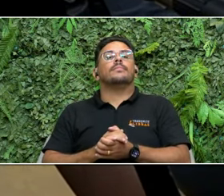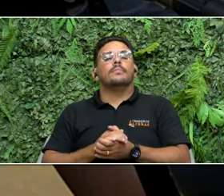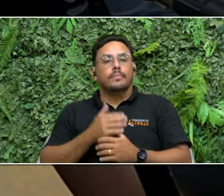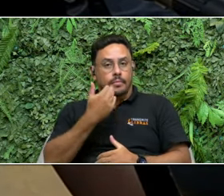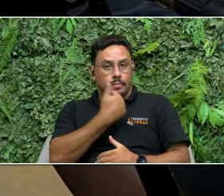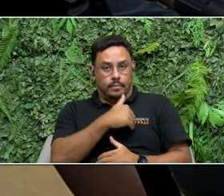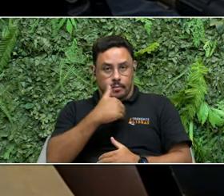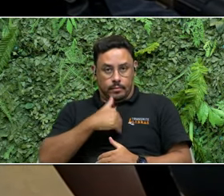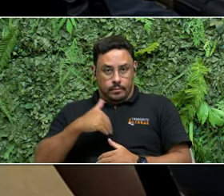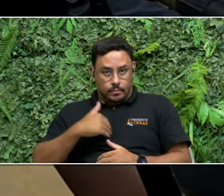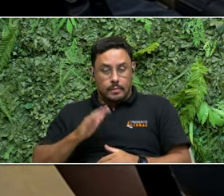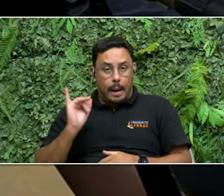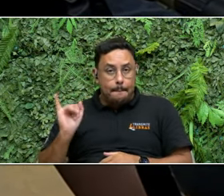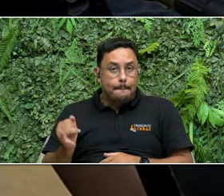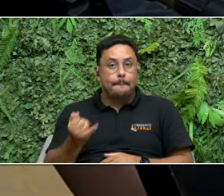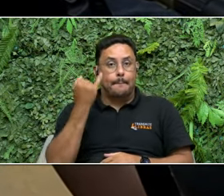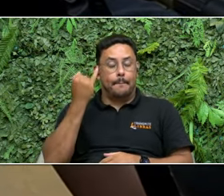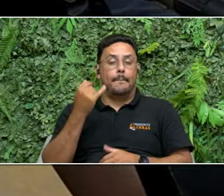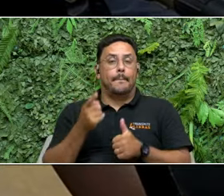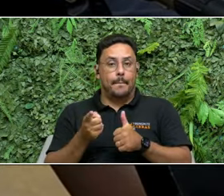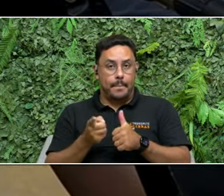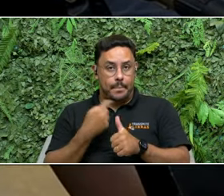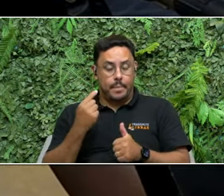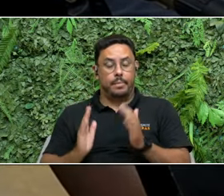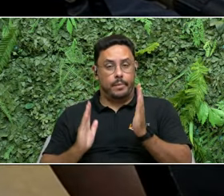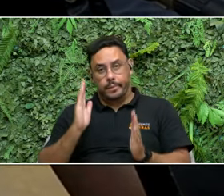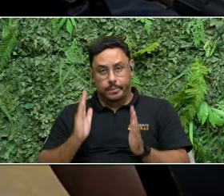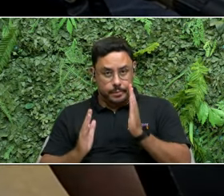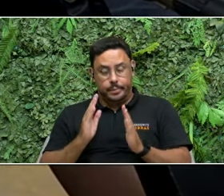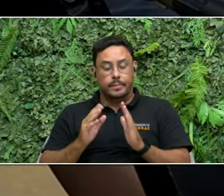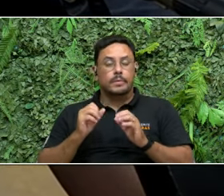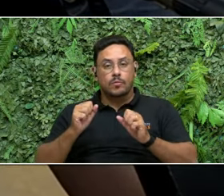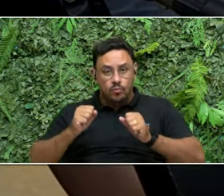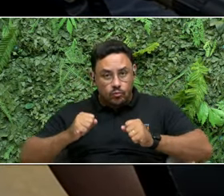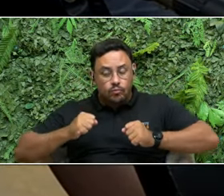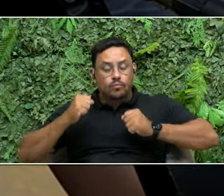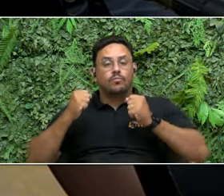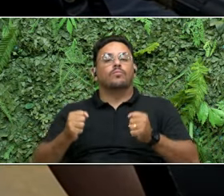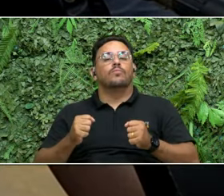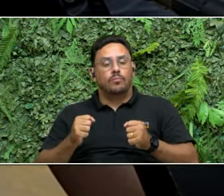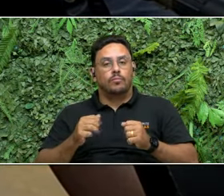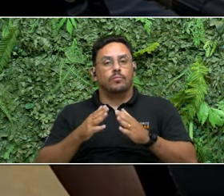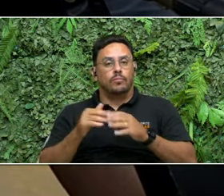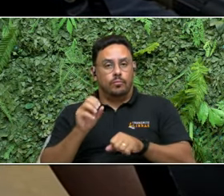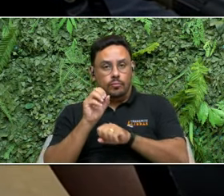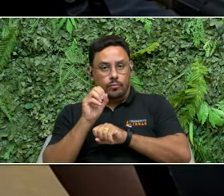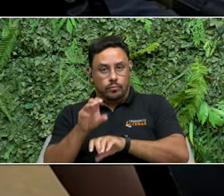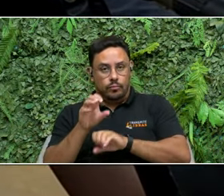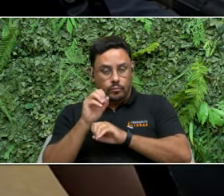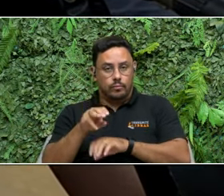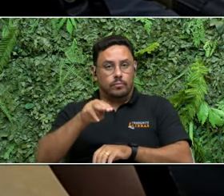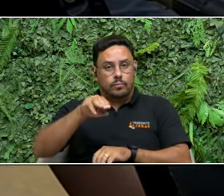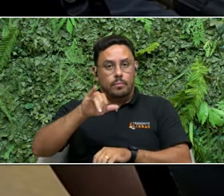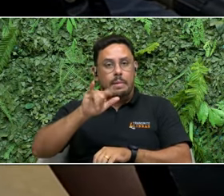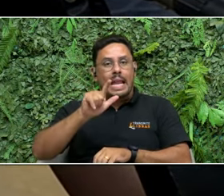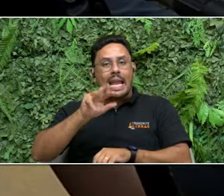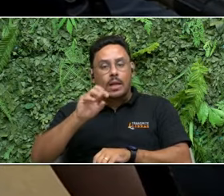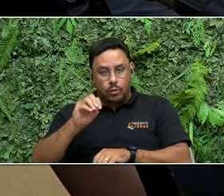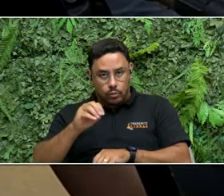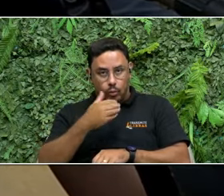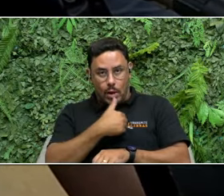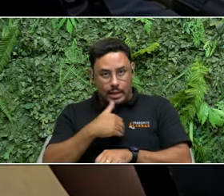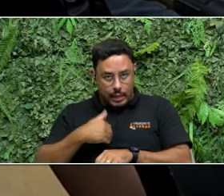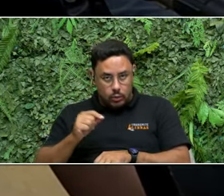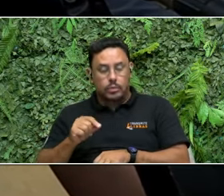muito bem esse primeiro tempo essa intensidade exigida pelo Gabriel milito e ele falou não é o clássico é